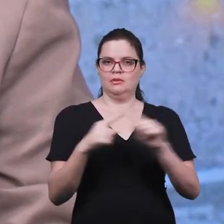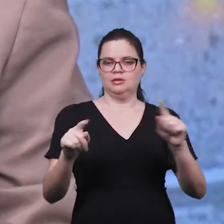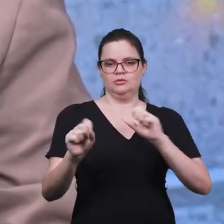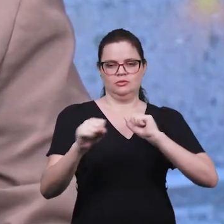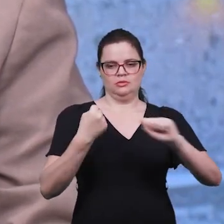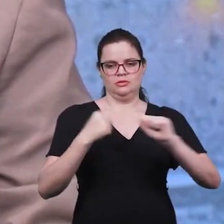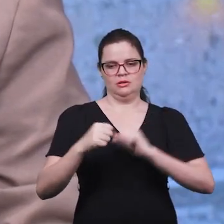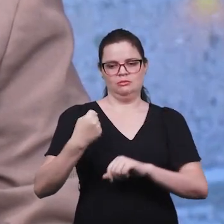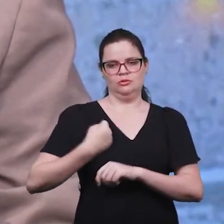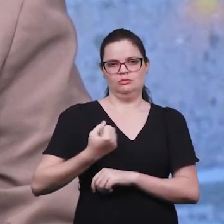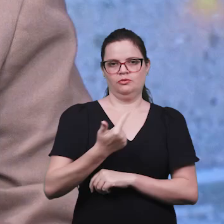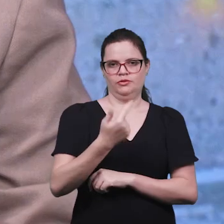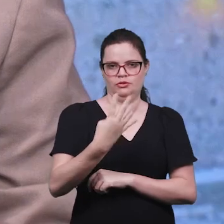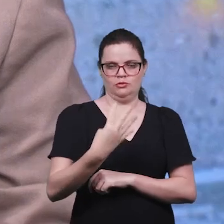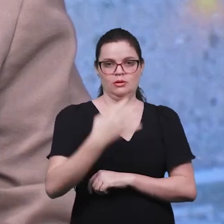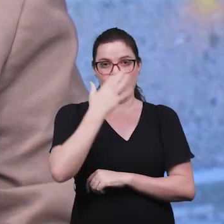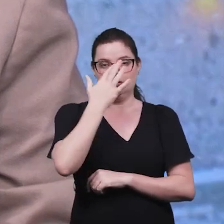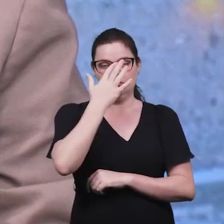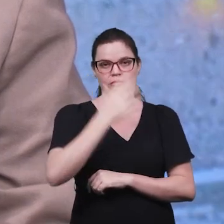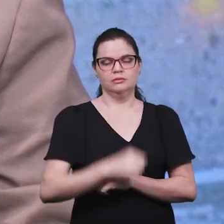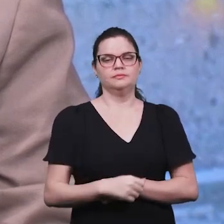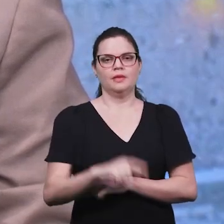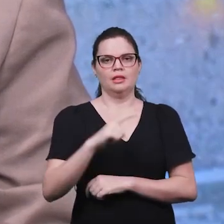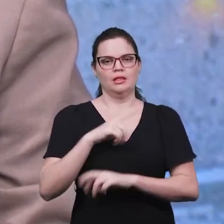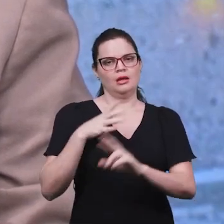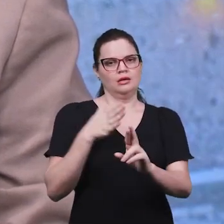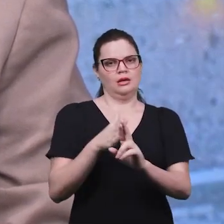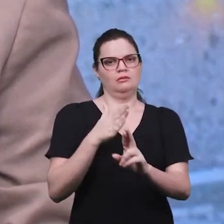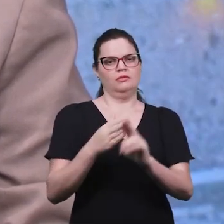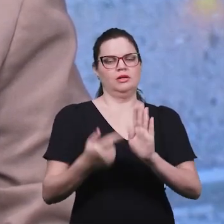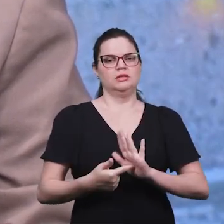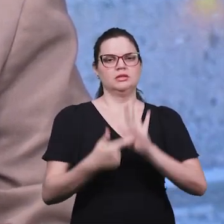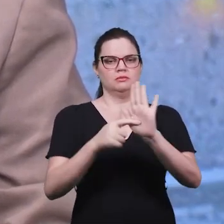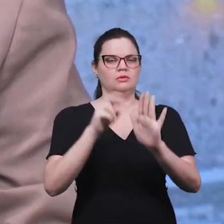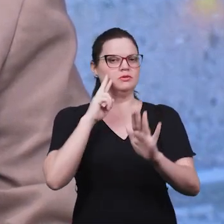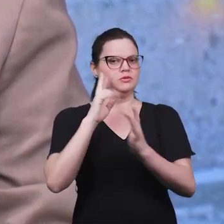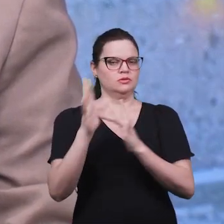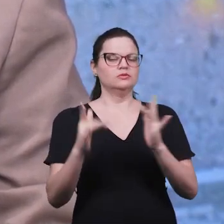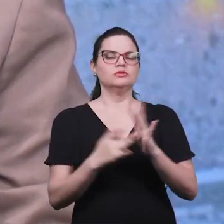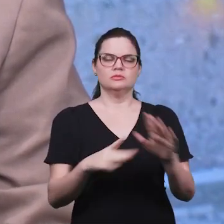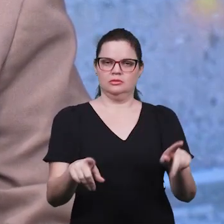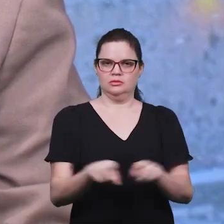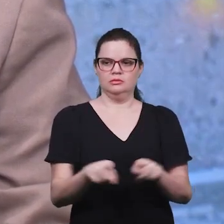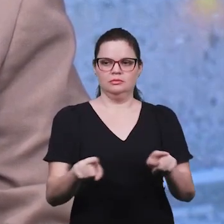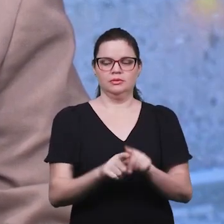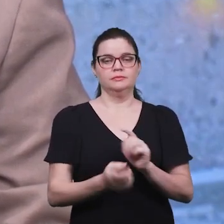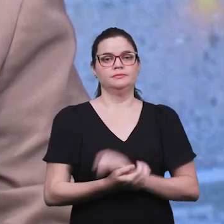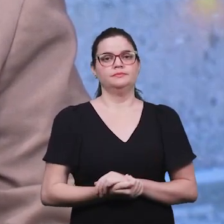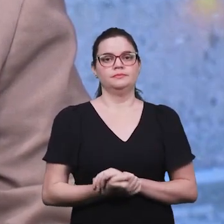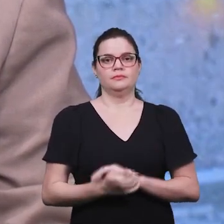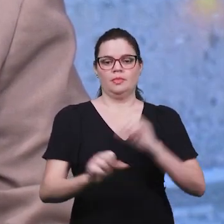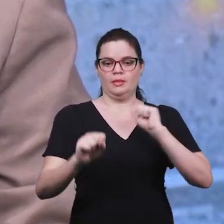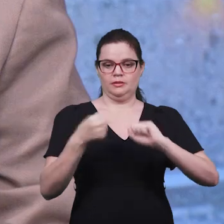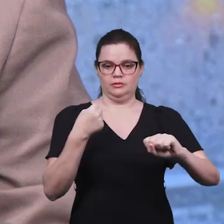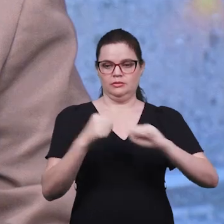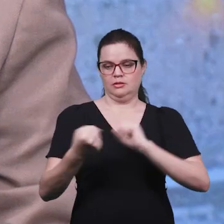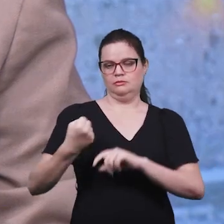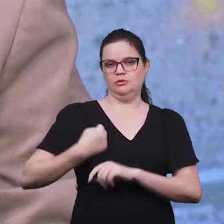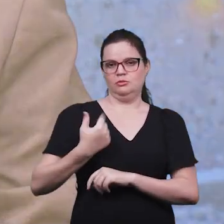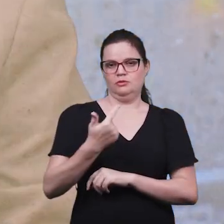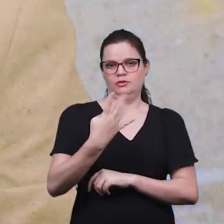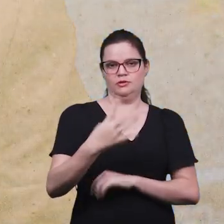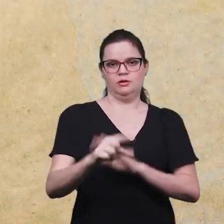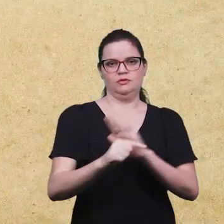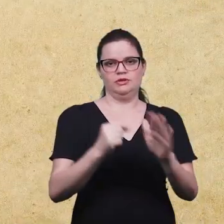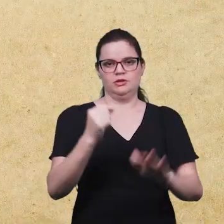Salmo 24, no Salmo seguinte, há uma referência ao próprio Senhor Jesus também. Diz assim, no Salmo 24, versos